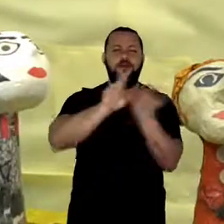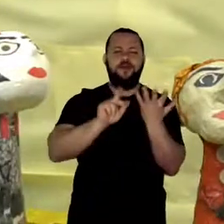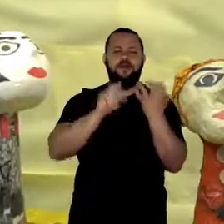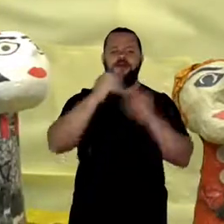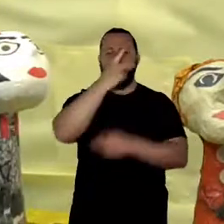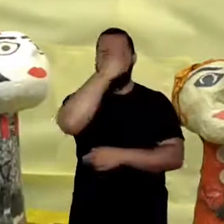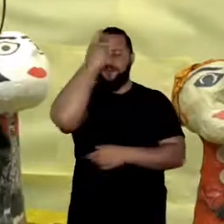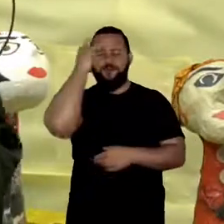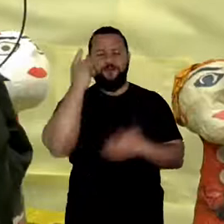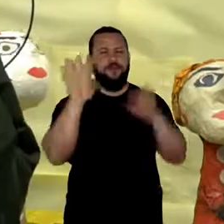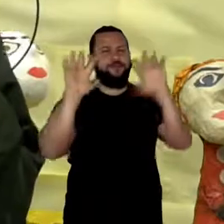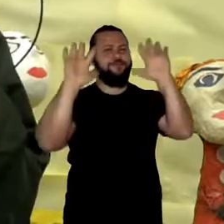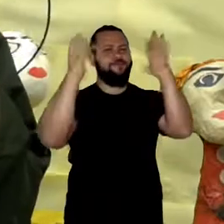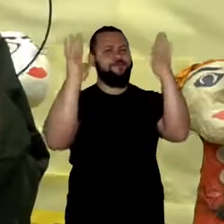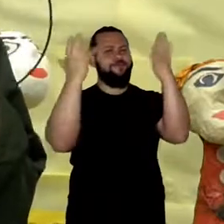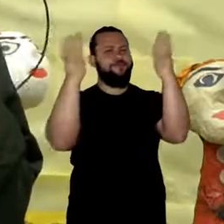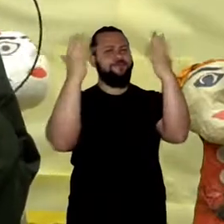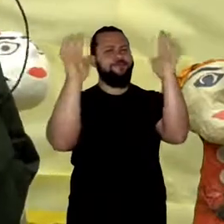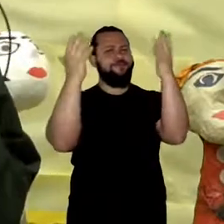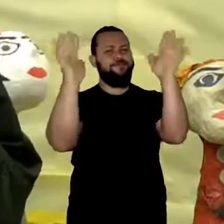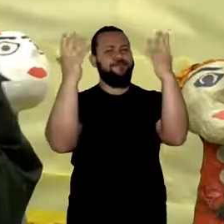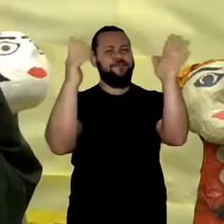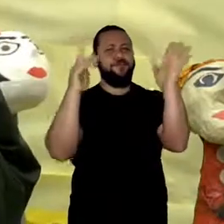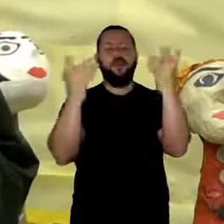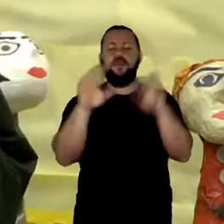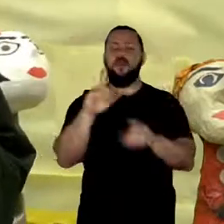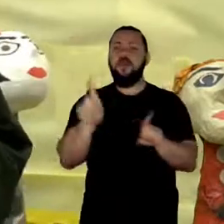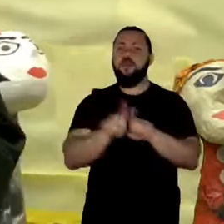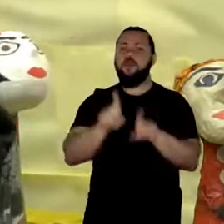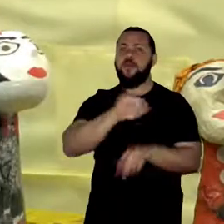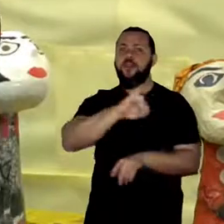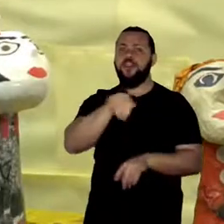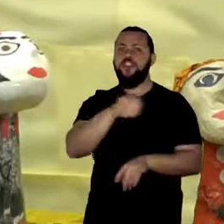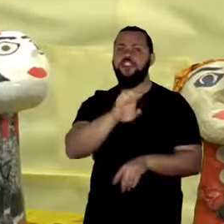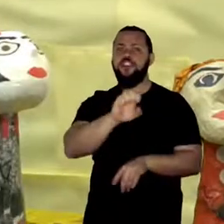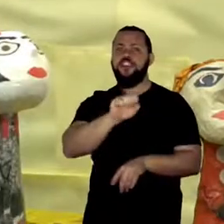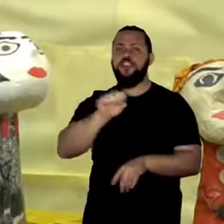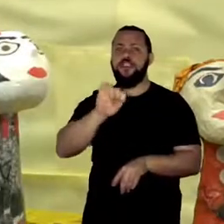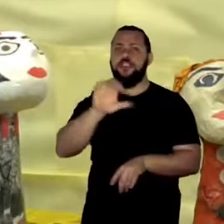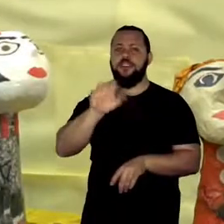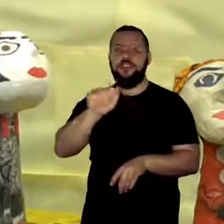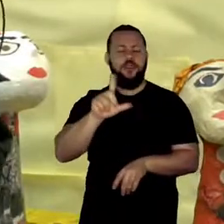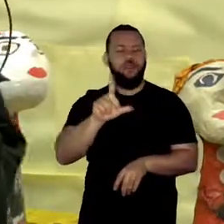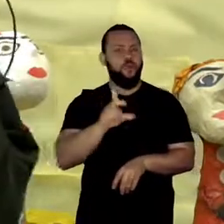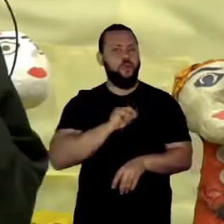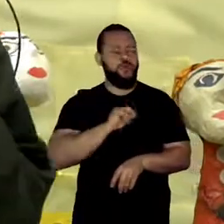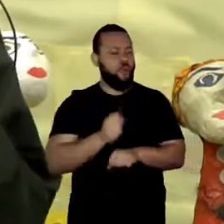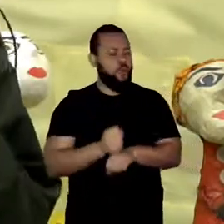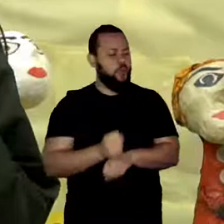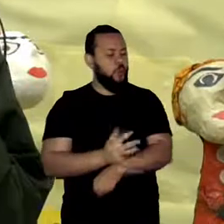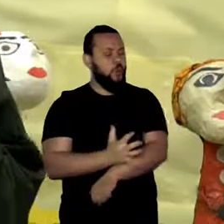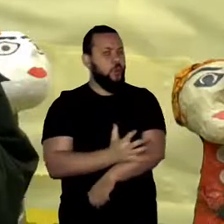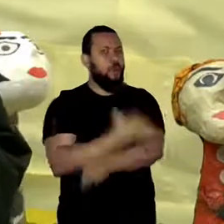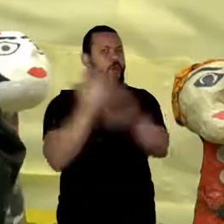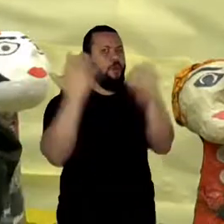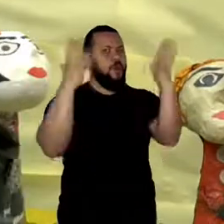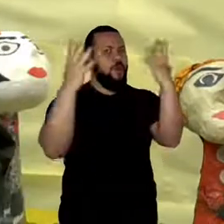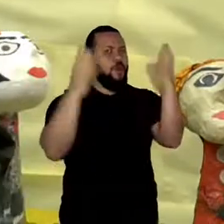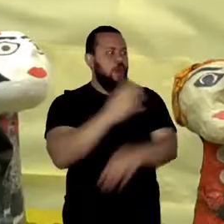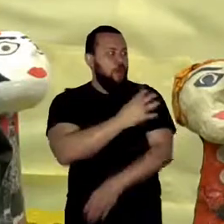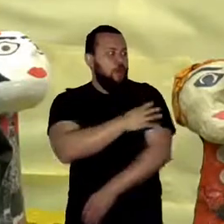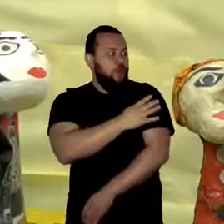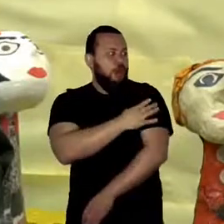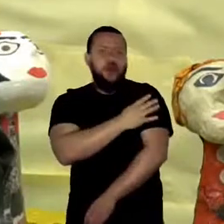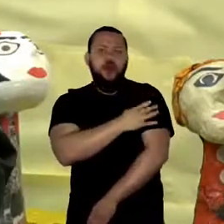batendo muitas palmas. E a Jéssica Fernandes comentou aqui, emocionante, adoramos, bateu palma, quarto ano B do